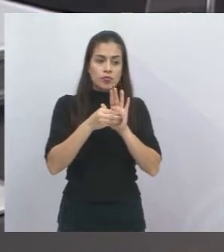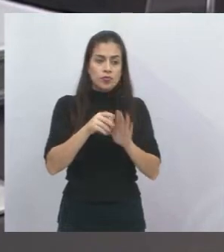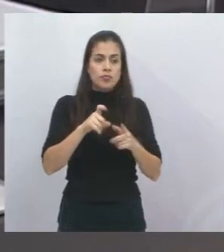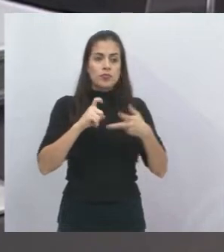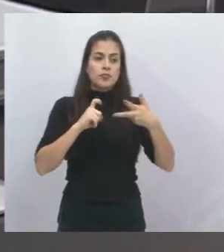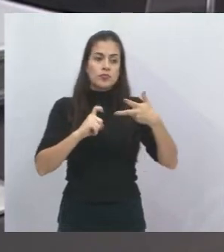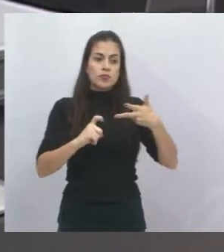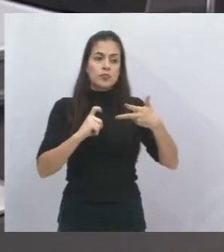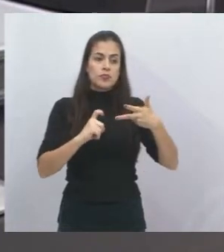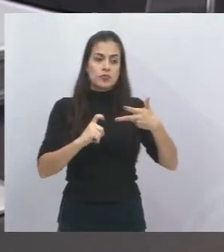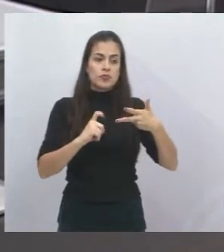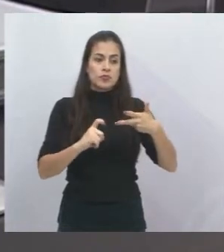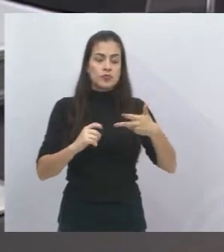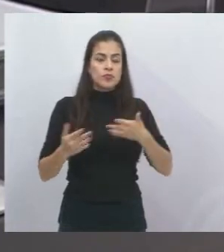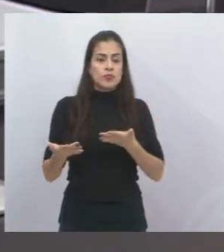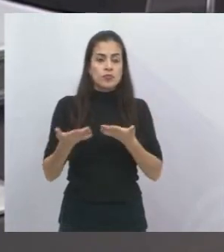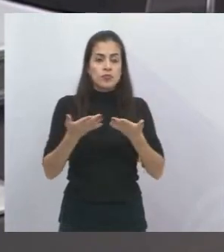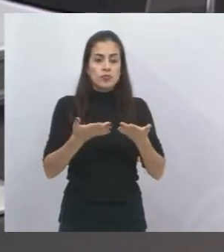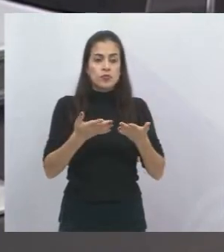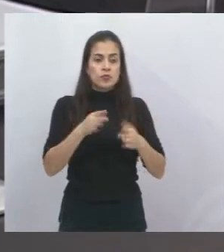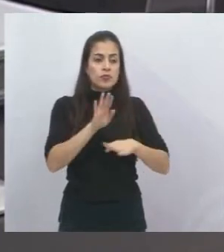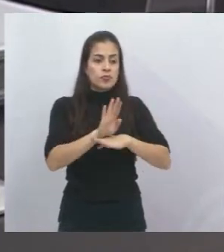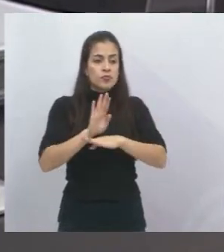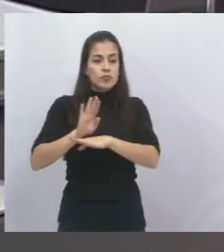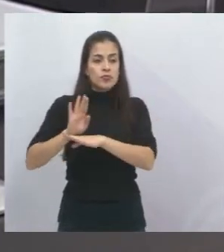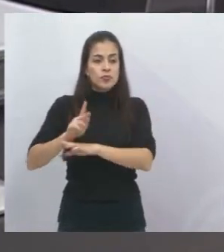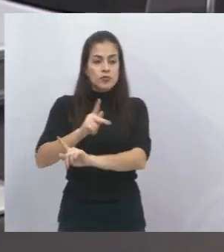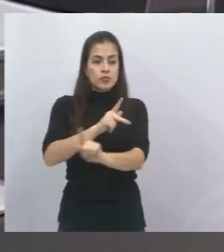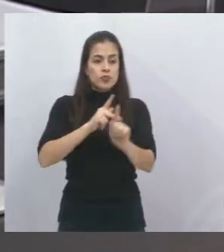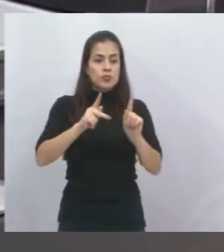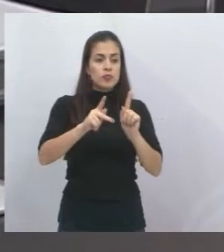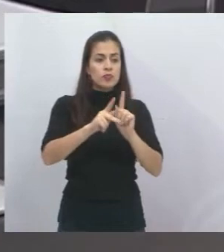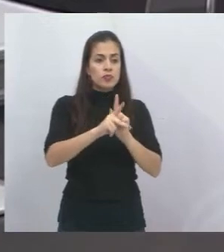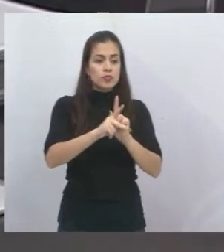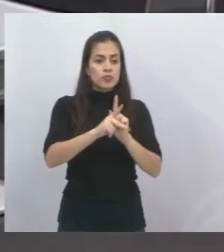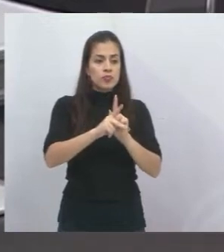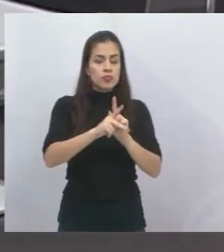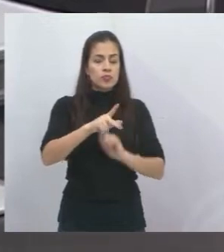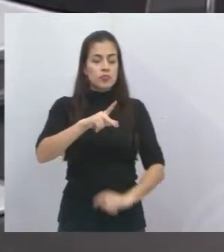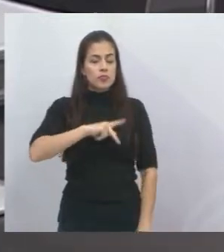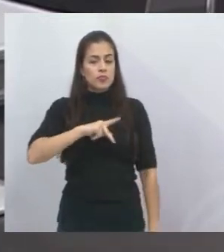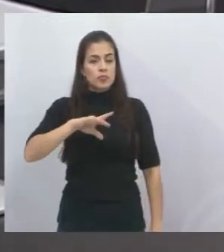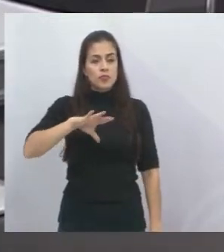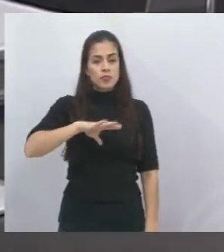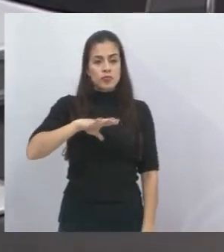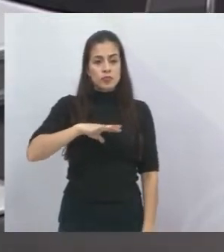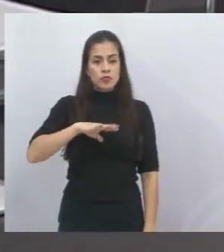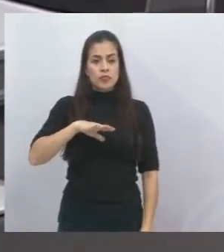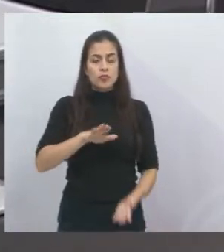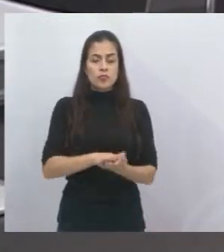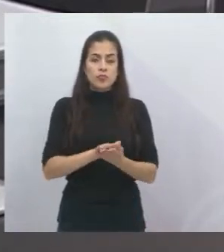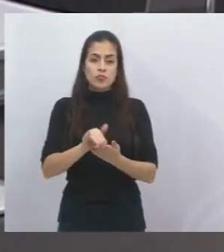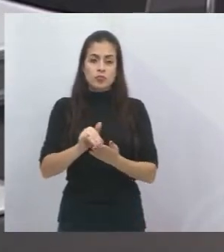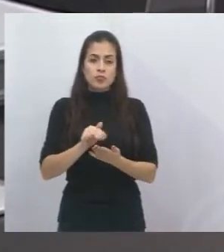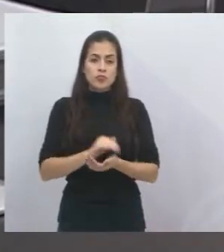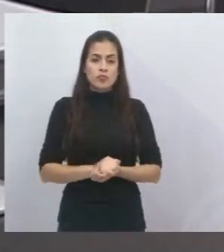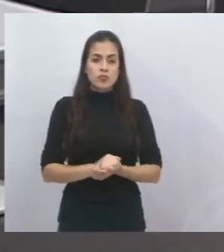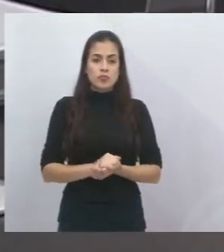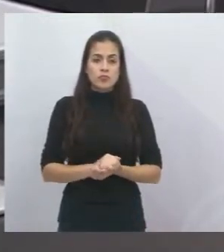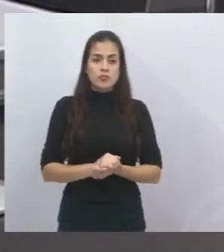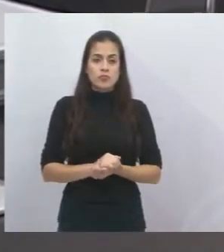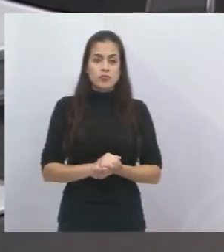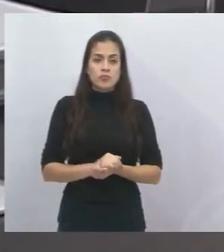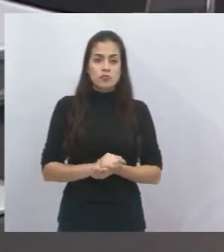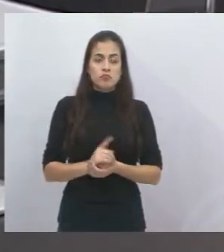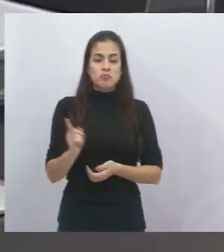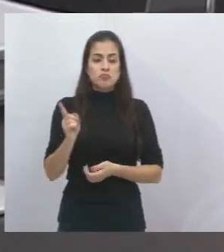estaremos viabilizando a própria Previdência Municipal. Então, eu finalizo afirmando aqui que as matérias aqui debatidas não são matérias